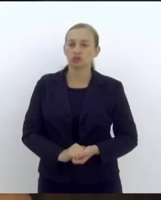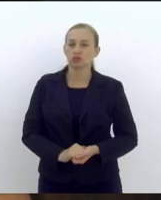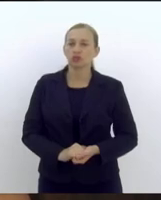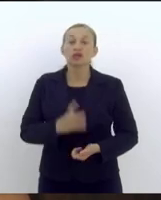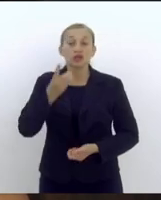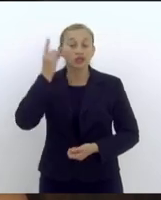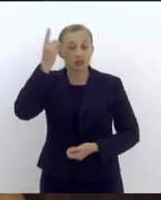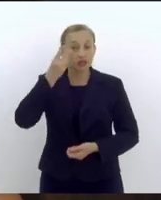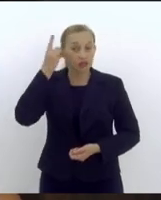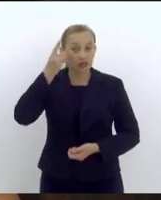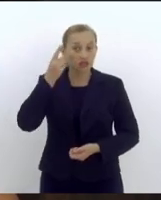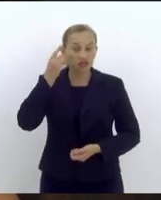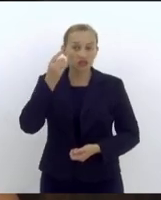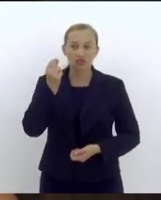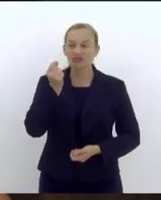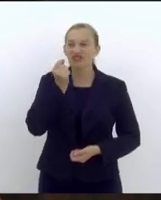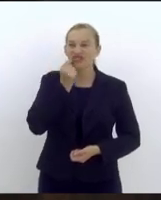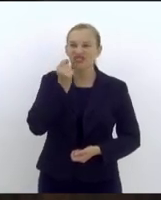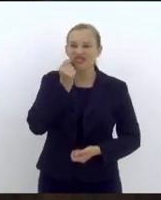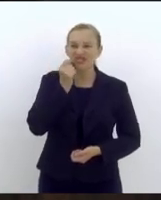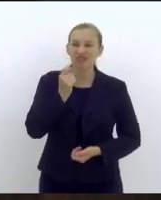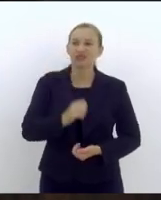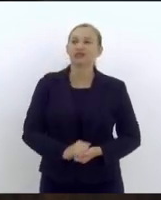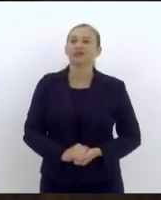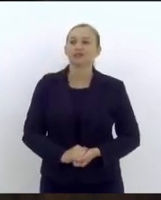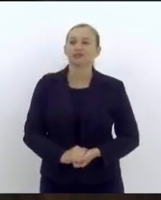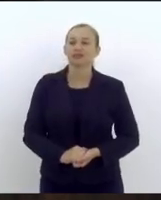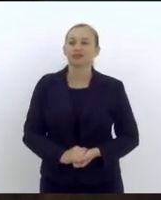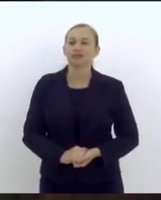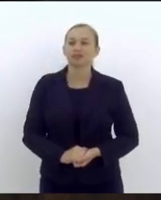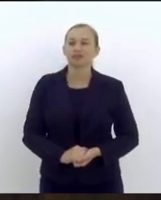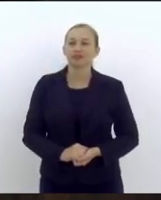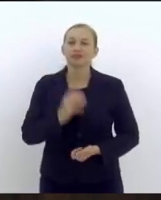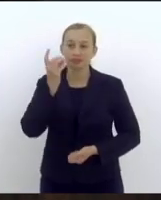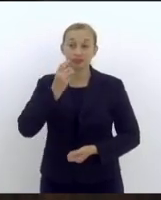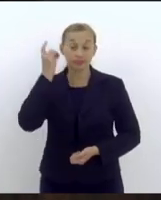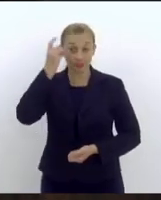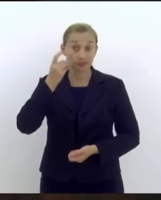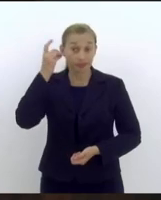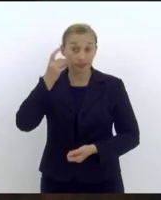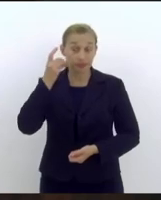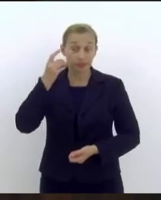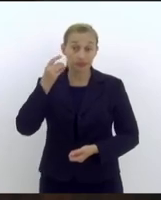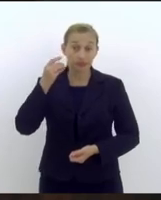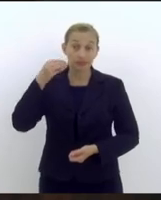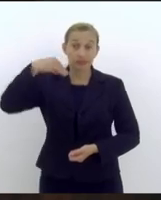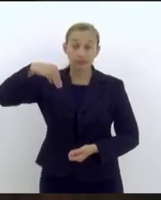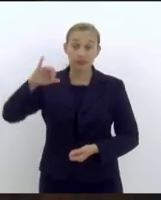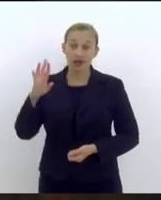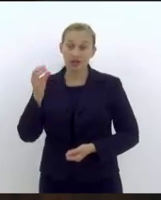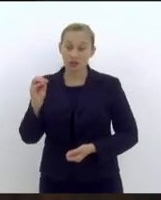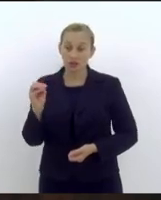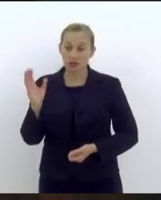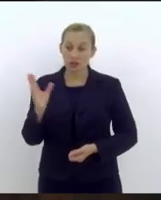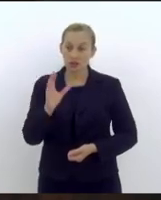Deputado Giovani Ratinho Deputado Márcio canela